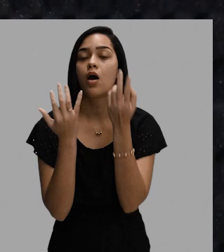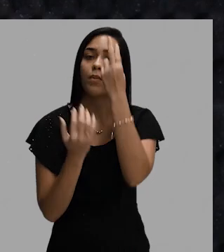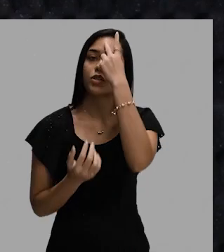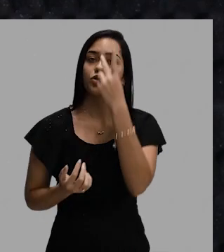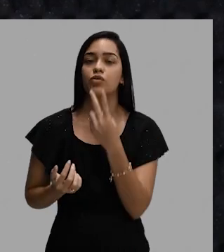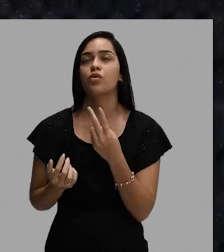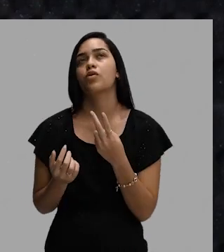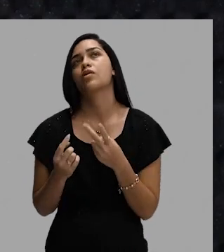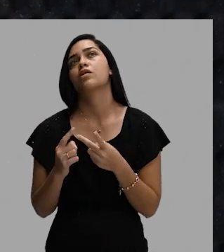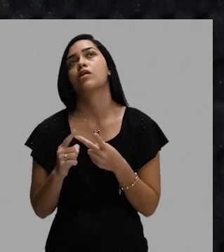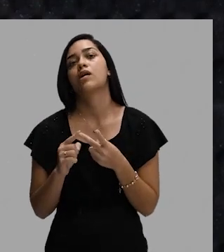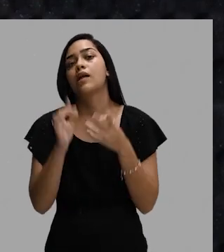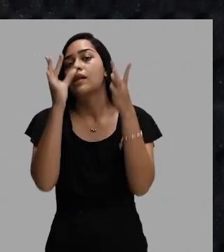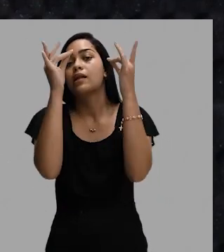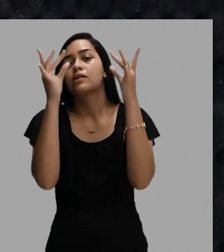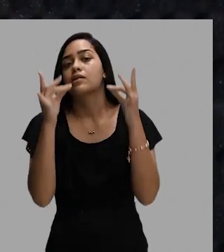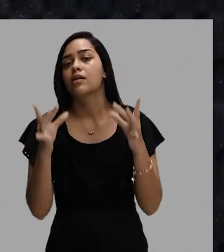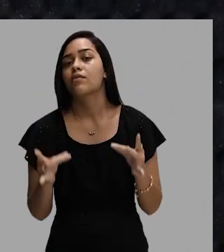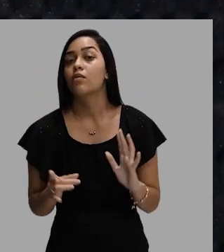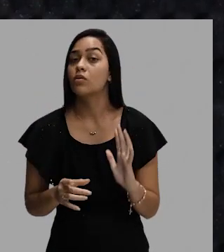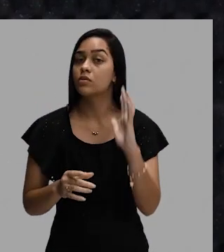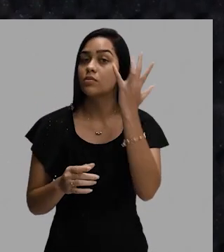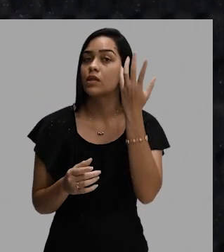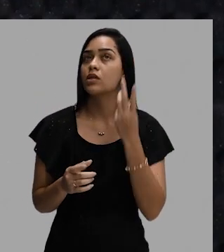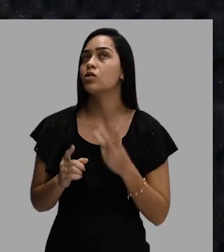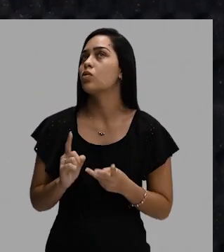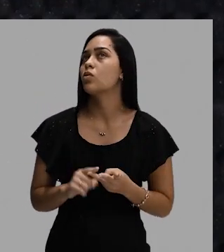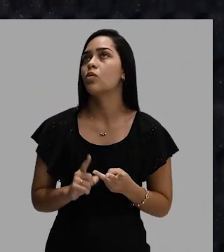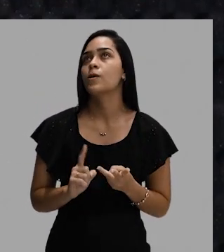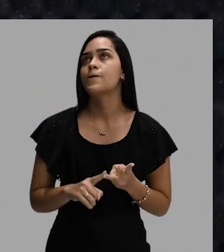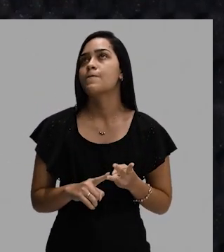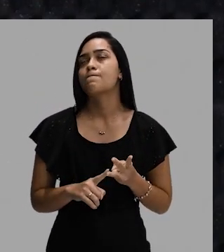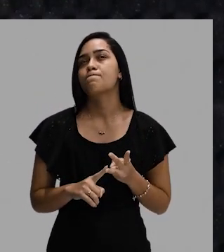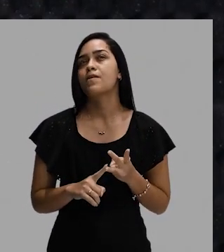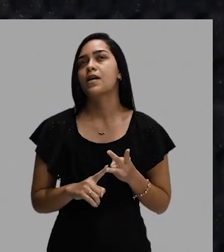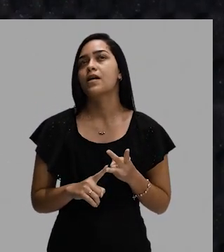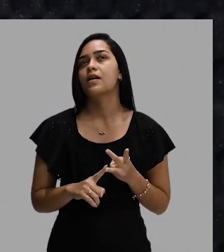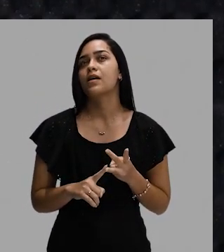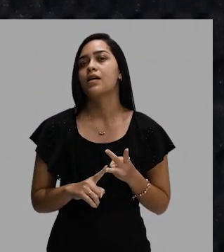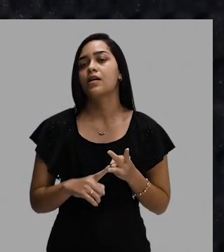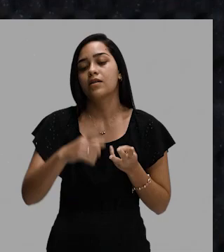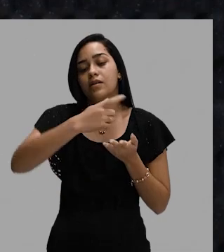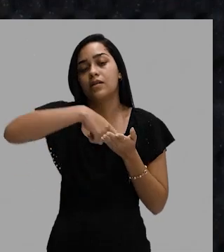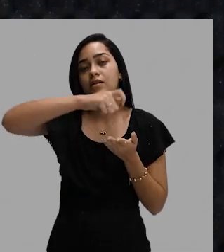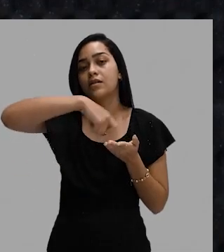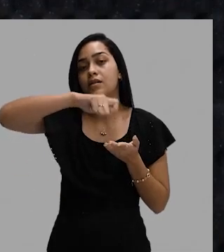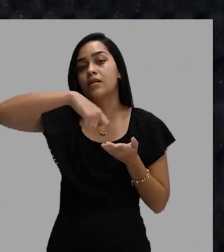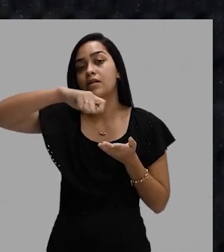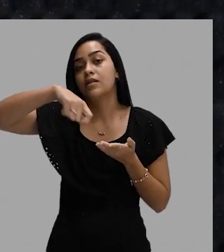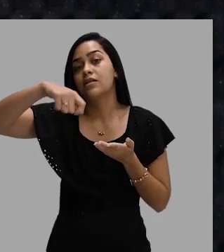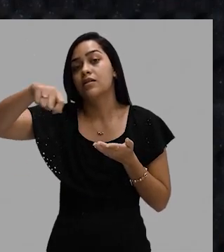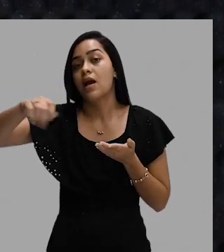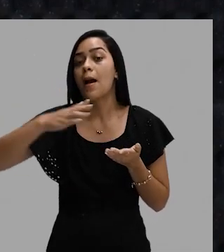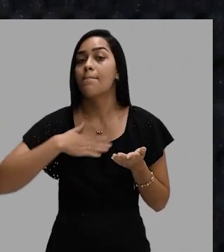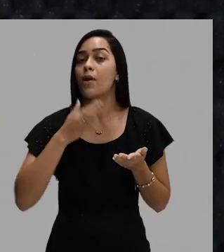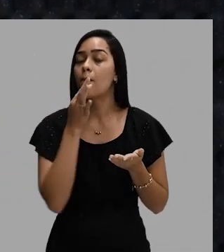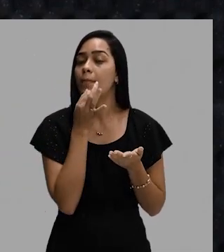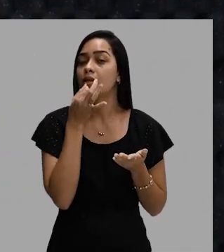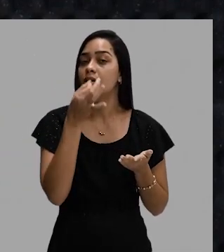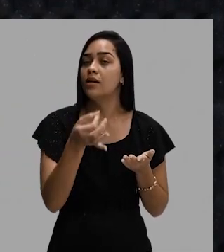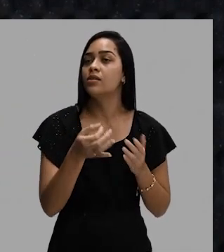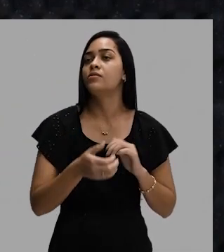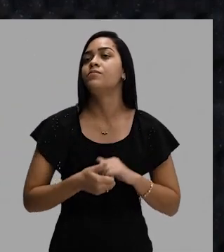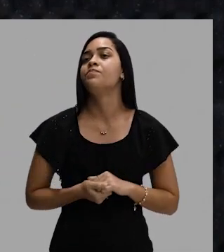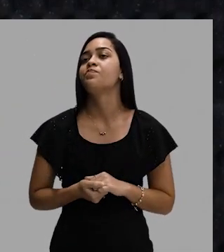eu posso descrever uma situação, eu posso dissertar, ou seja, dar a minha opinião,